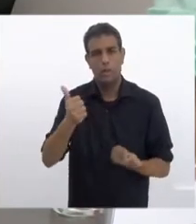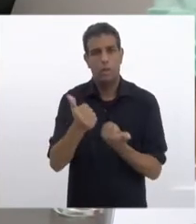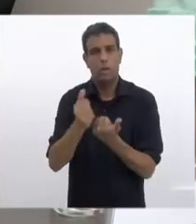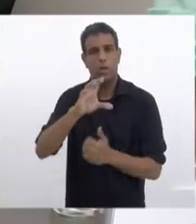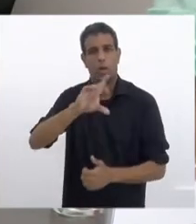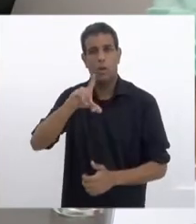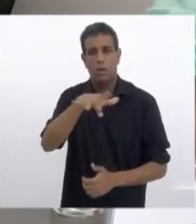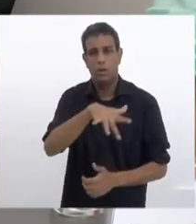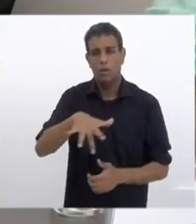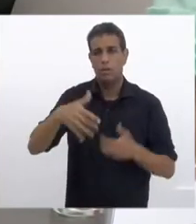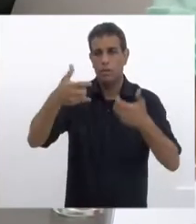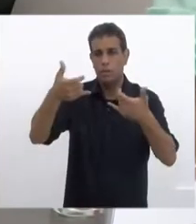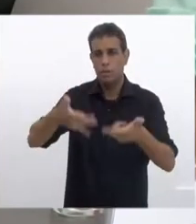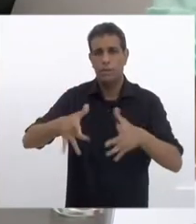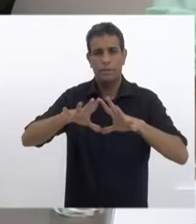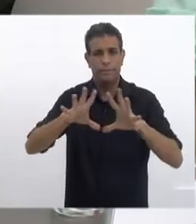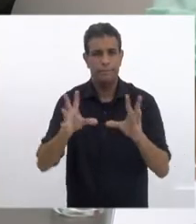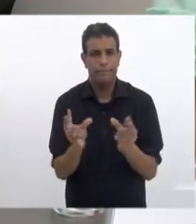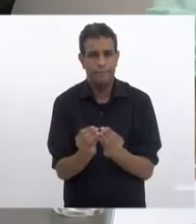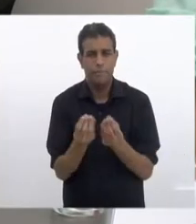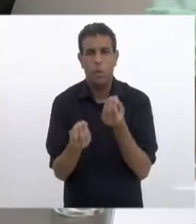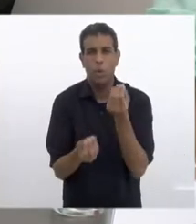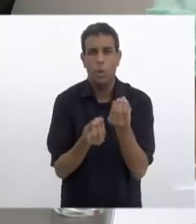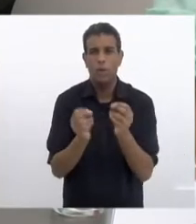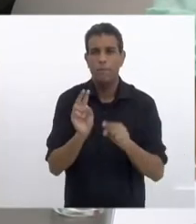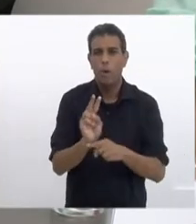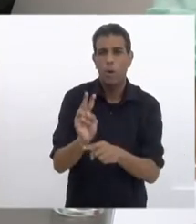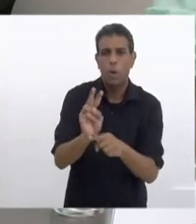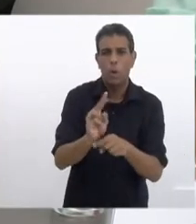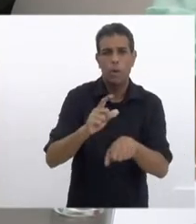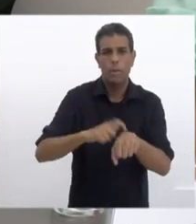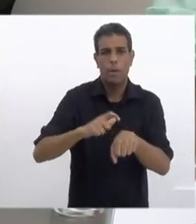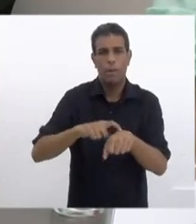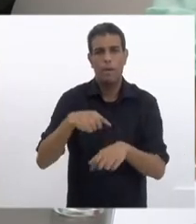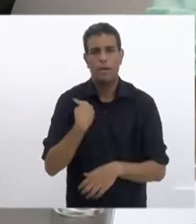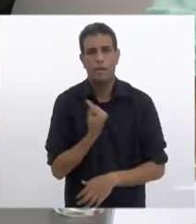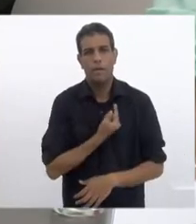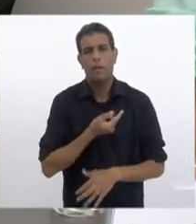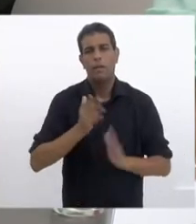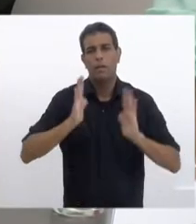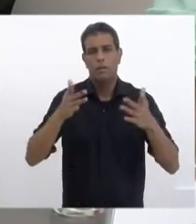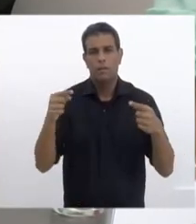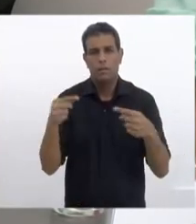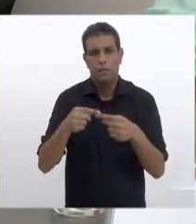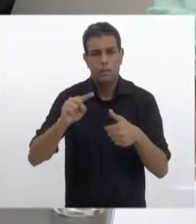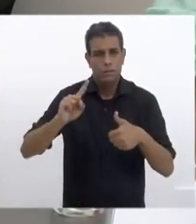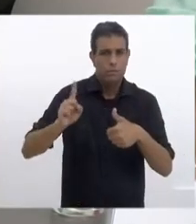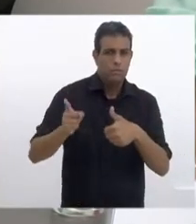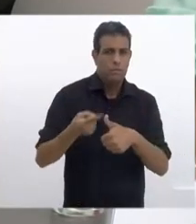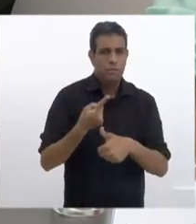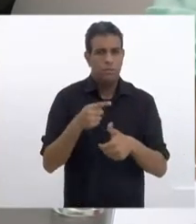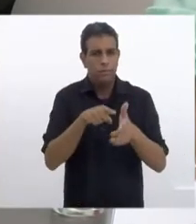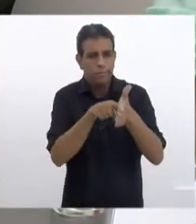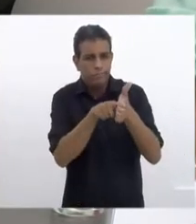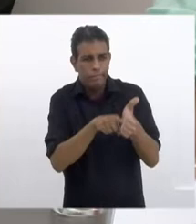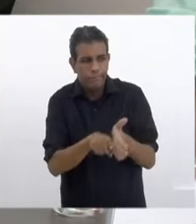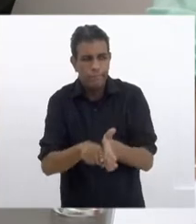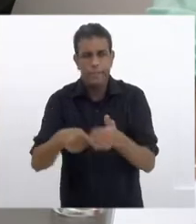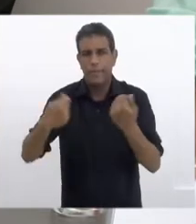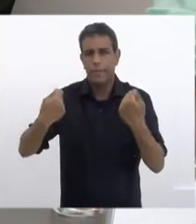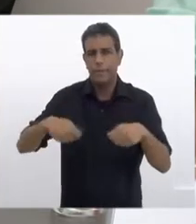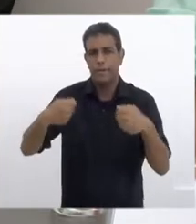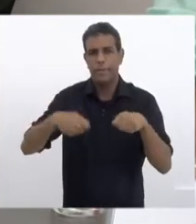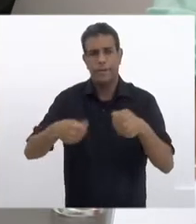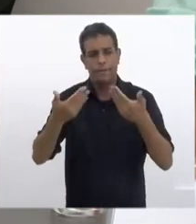mais especificamente do que é essa lacuna de cuidado nessa perspectiva. A gente tem um primeiro diagnóstico dessa necessidade